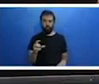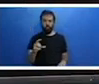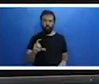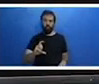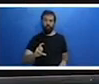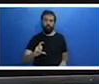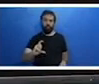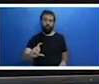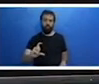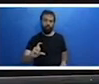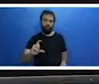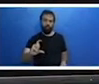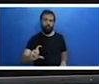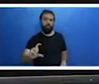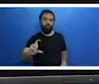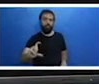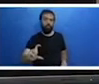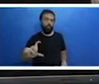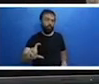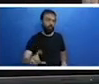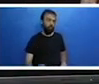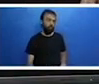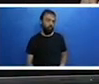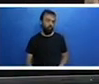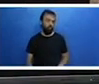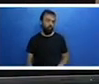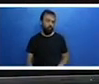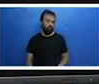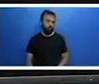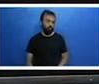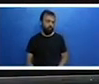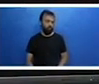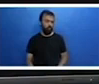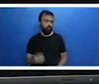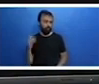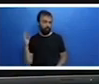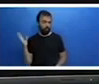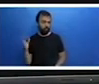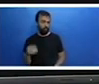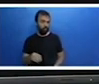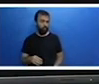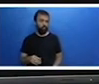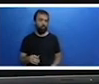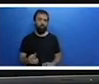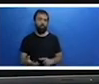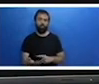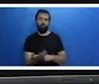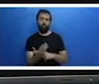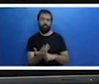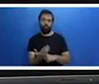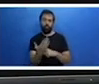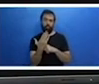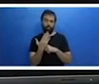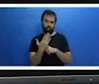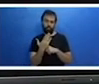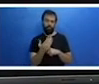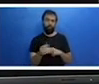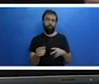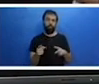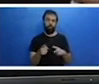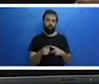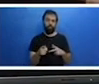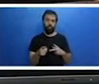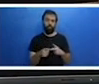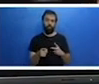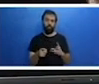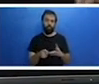diagonal. As aberturas do jogo, existem algumas, incluindo as defesas. Nós temos a italiana, a russa e a francesa, que são